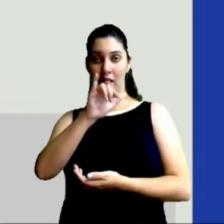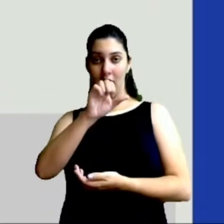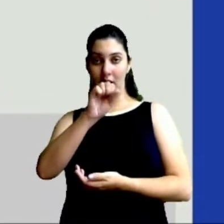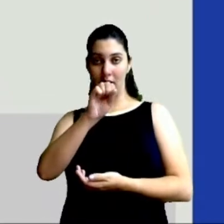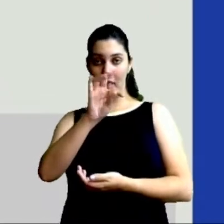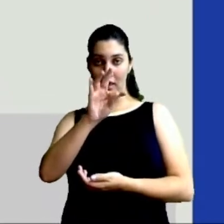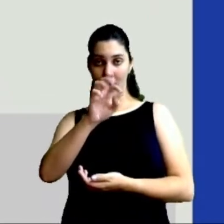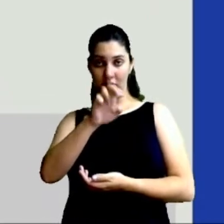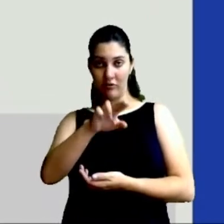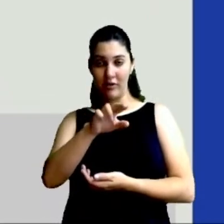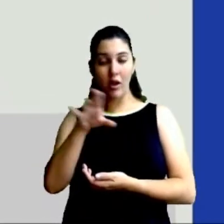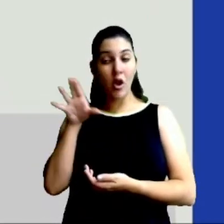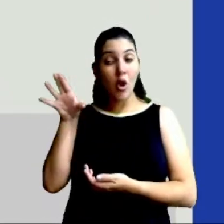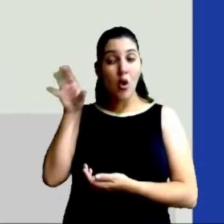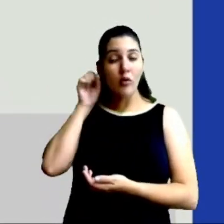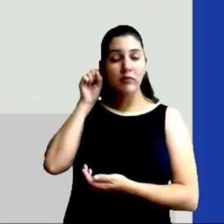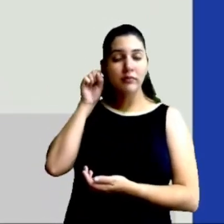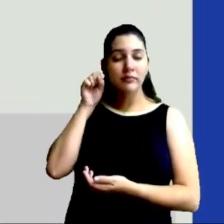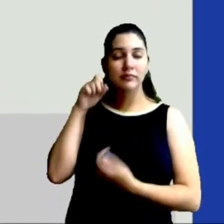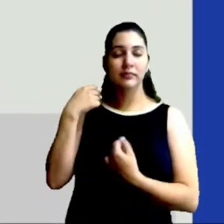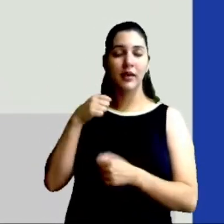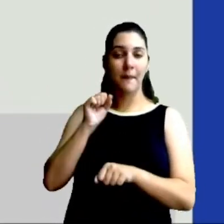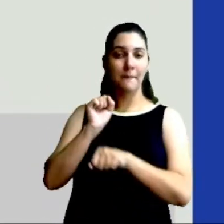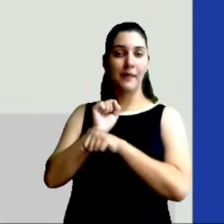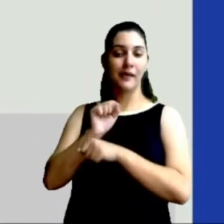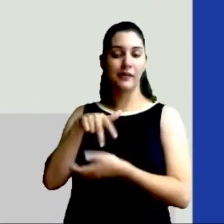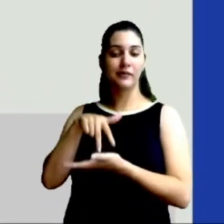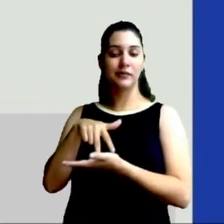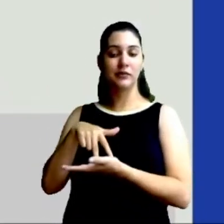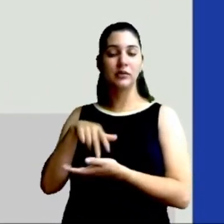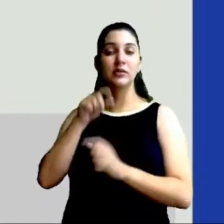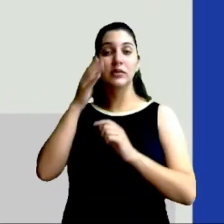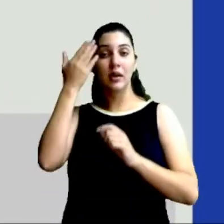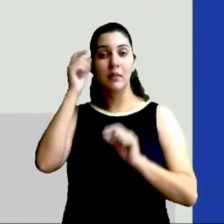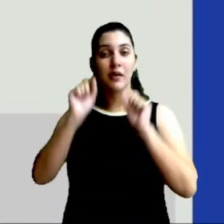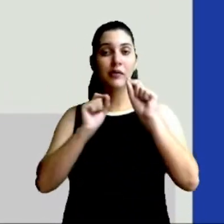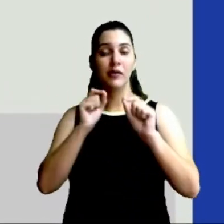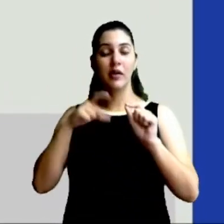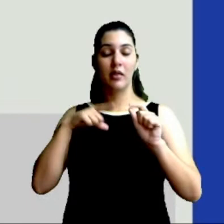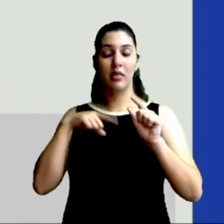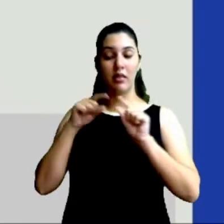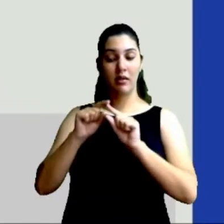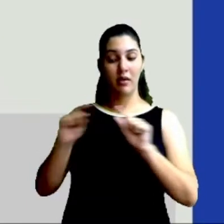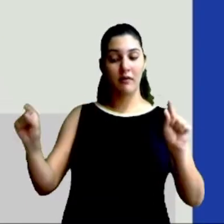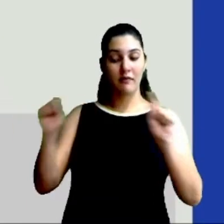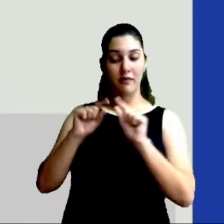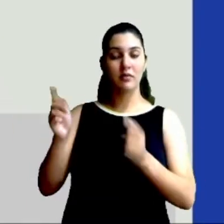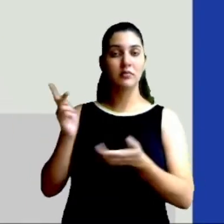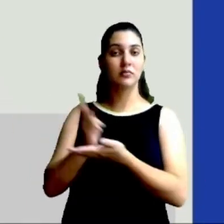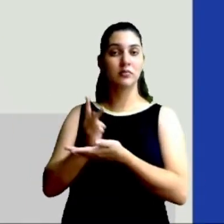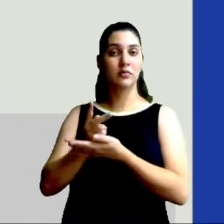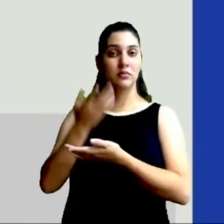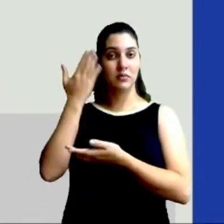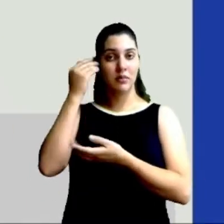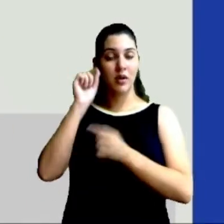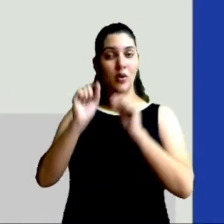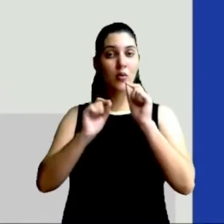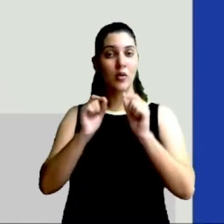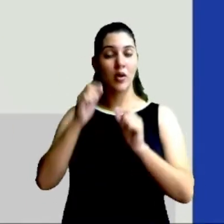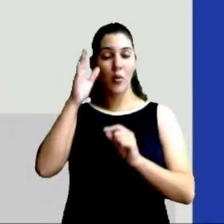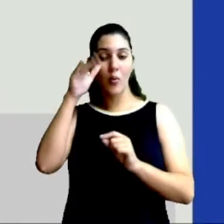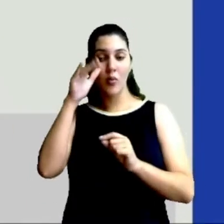e querer ouvir o que é. E aí a frase continua exatamente para dar aquele saborzinho ainda mais de